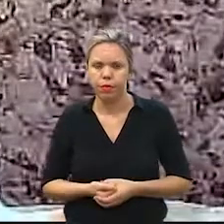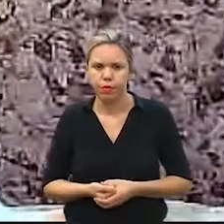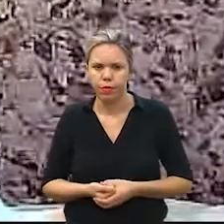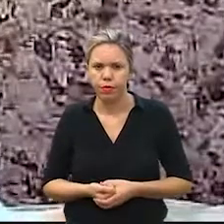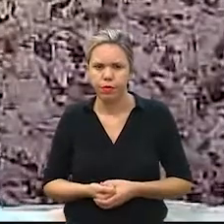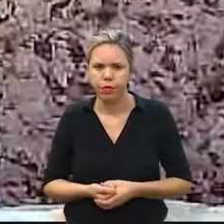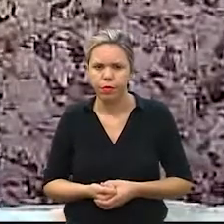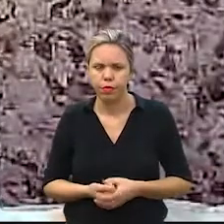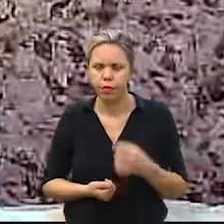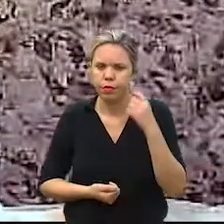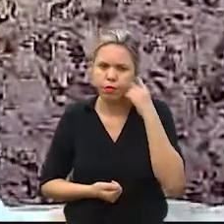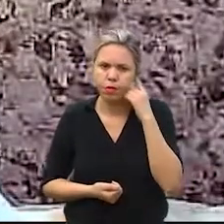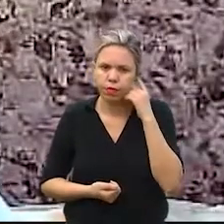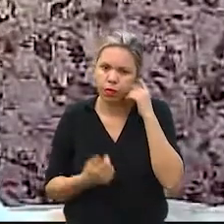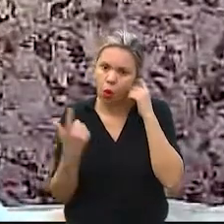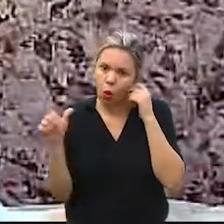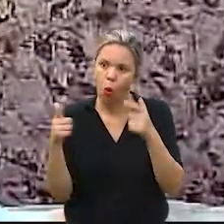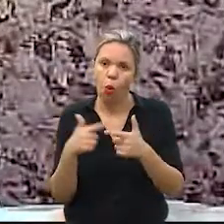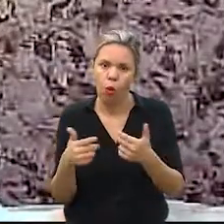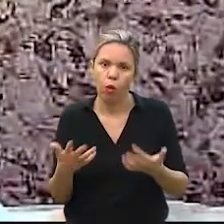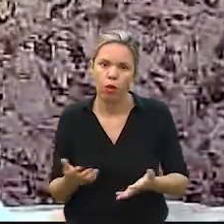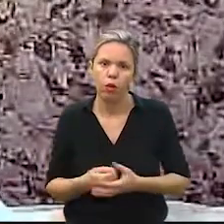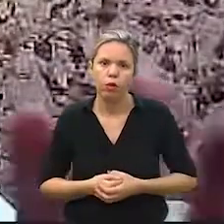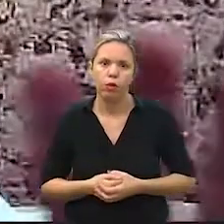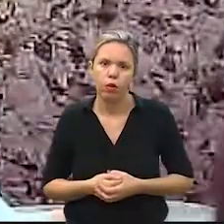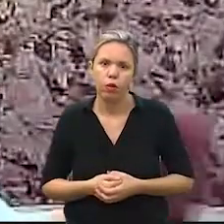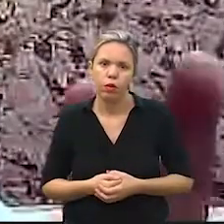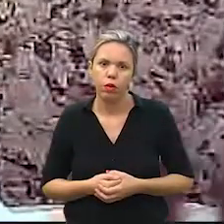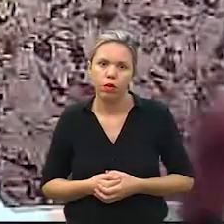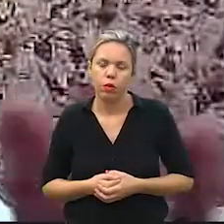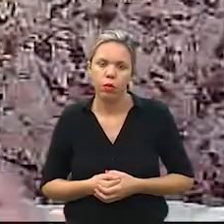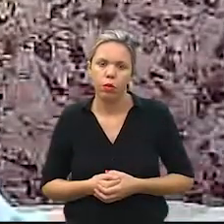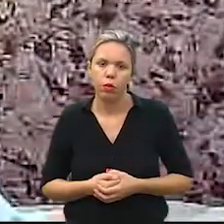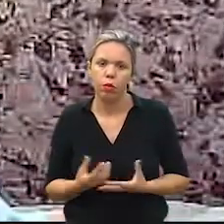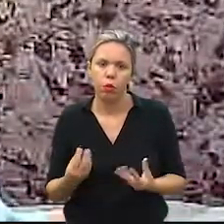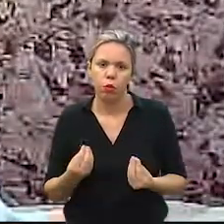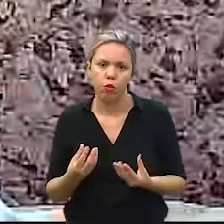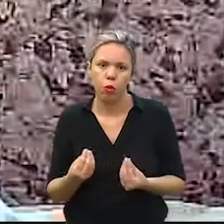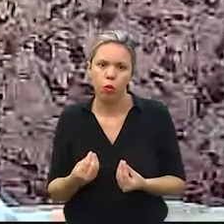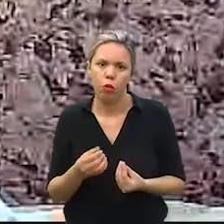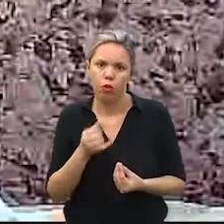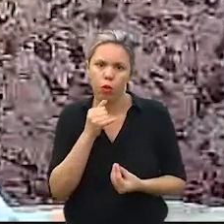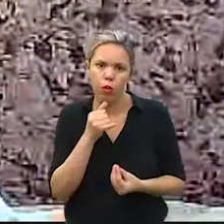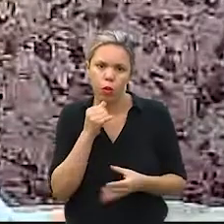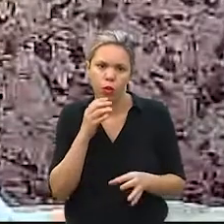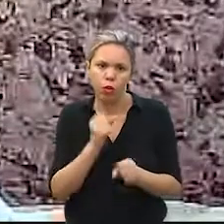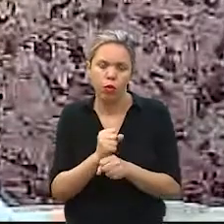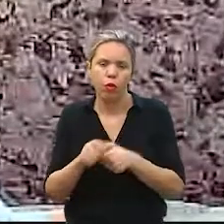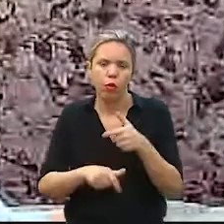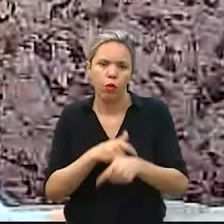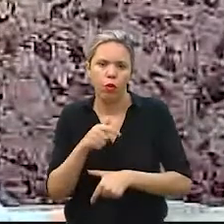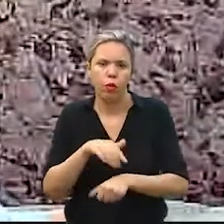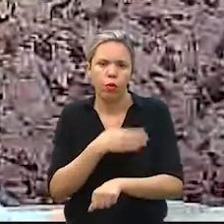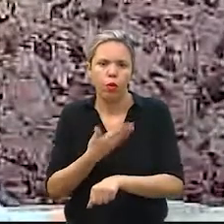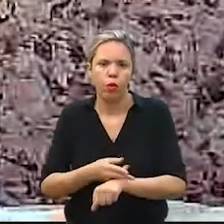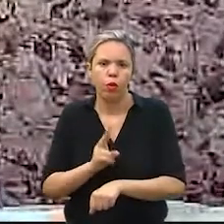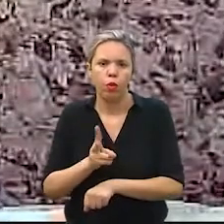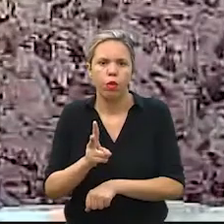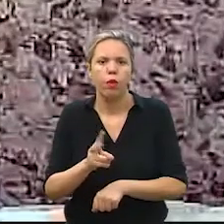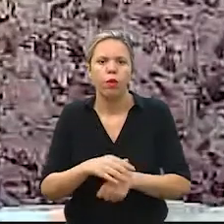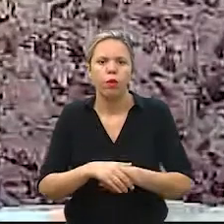pagar. Então, essa é uma outra questão. Então, são mundos que a finanças trabalha o tempo inteiro, que é o